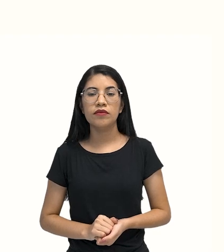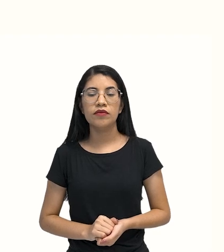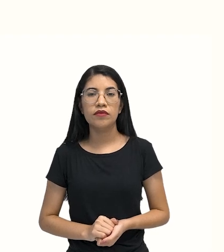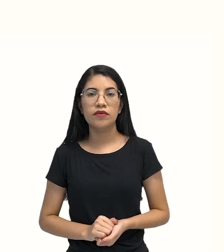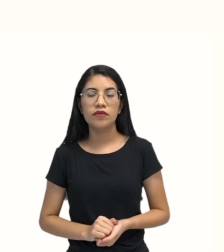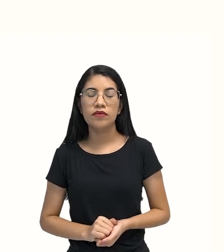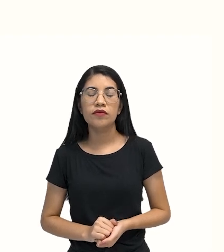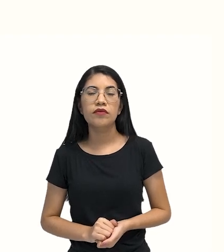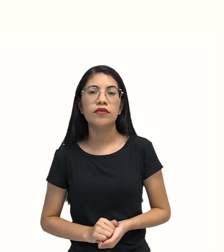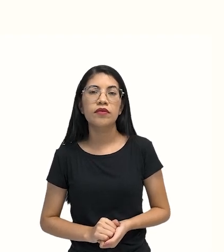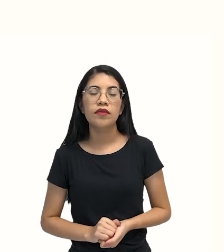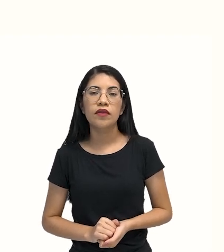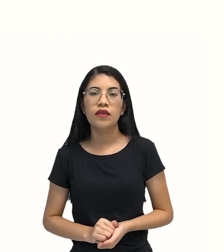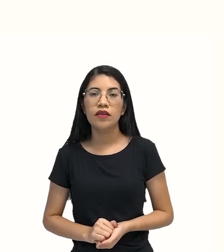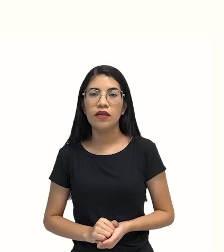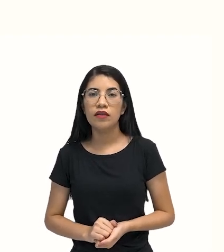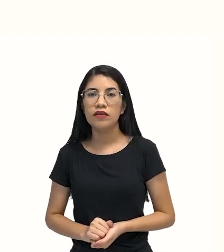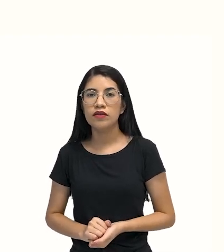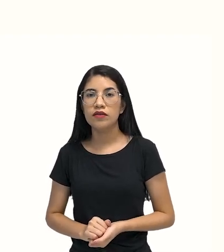coroa,